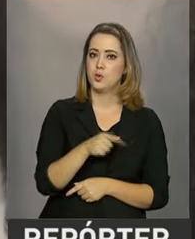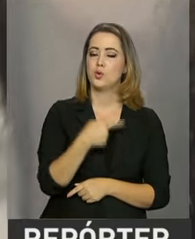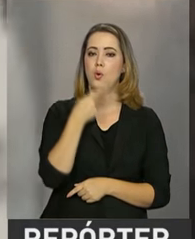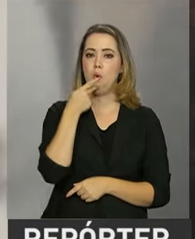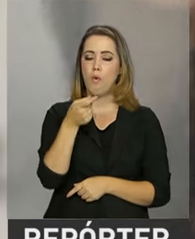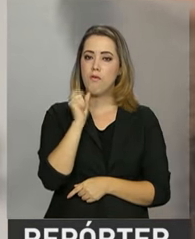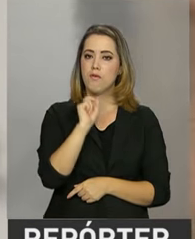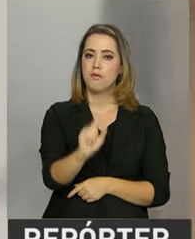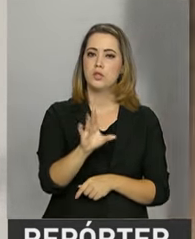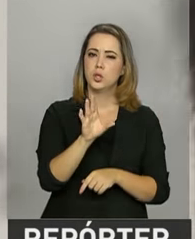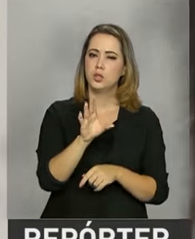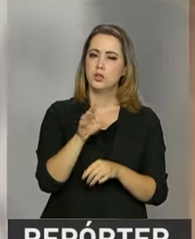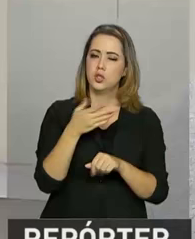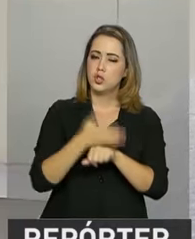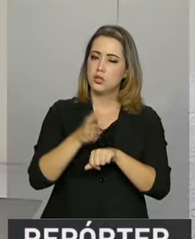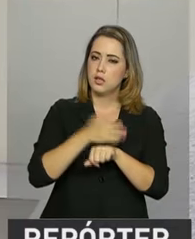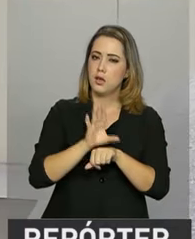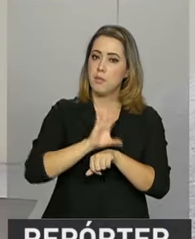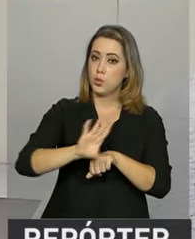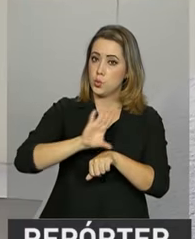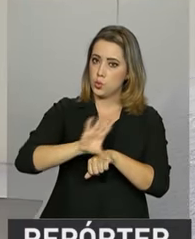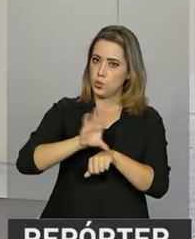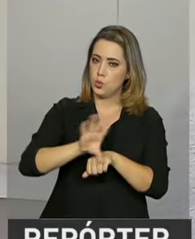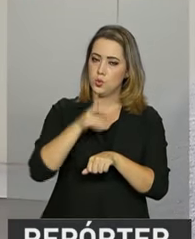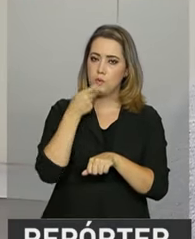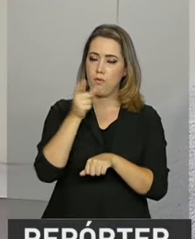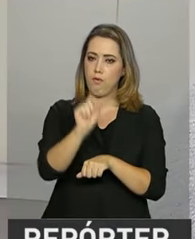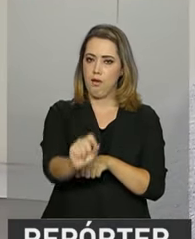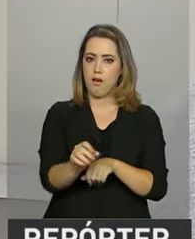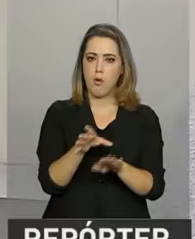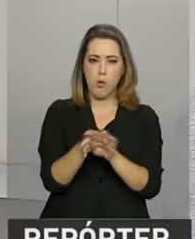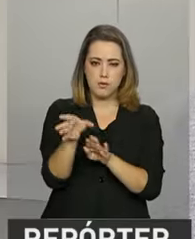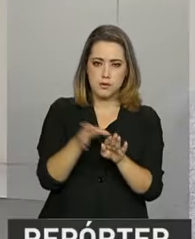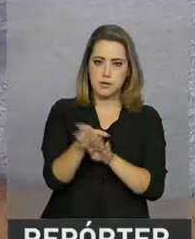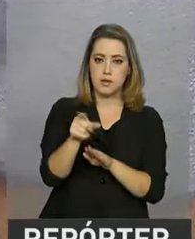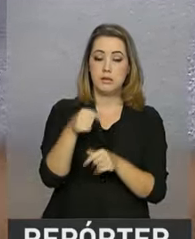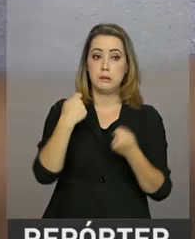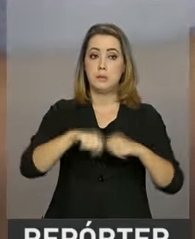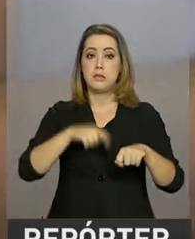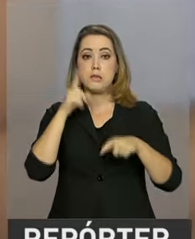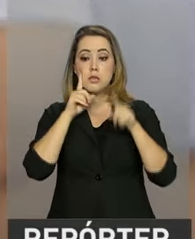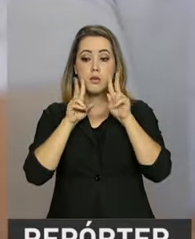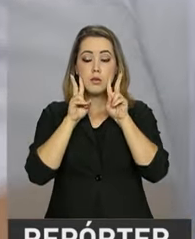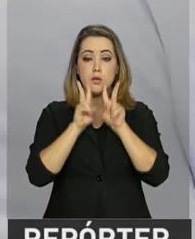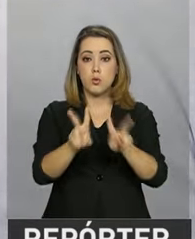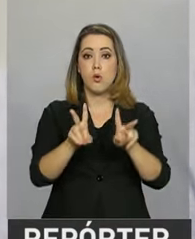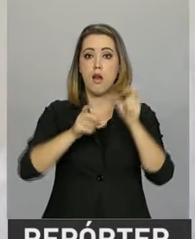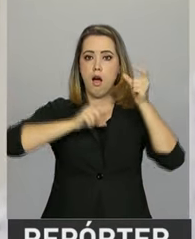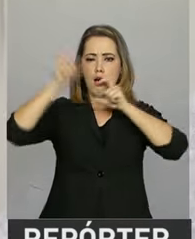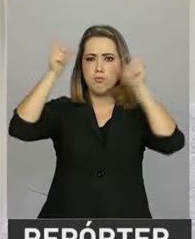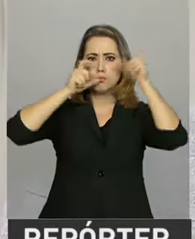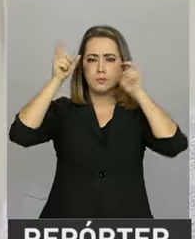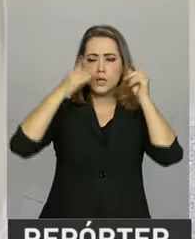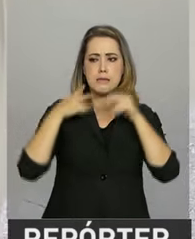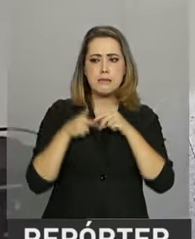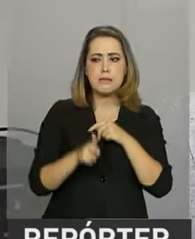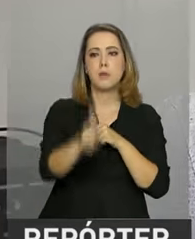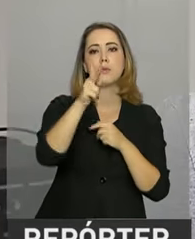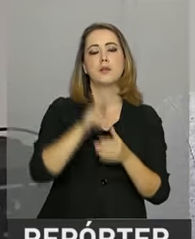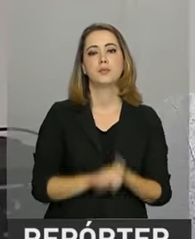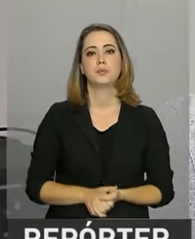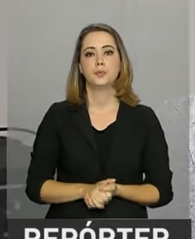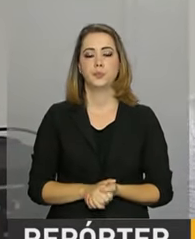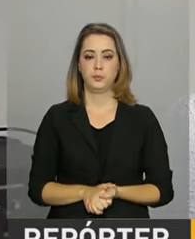de curso preparatório de Brasília recomenda que o candidato monitore as vagas até o encerramento das inscrições. E também